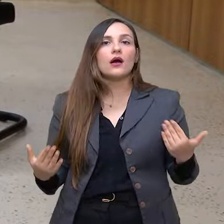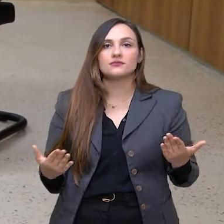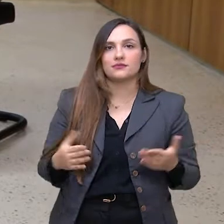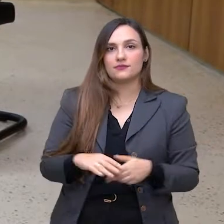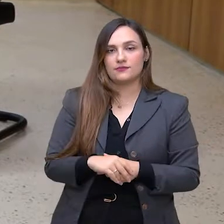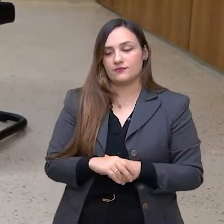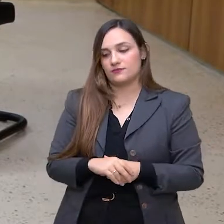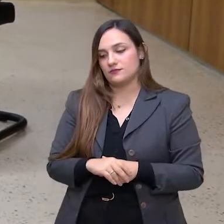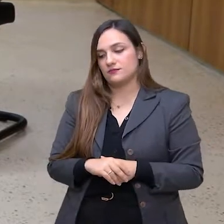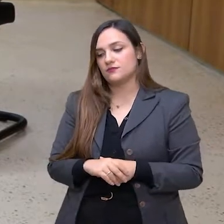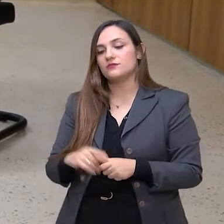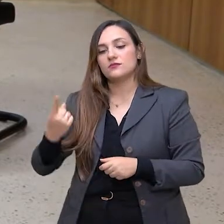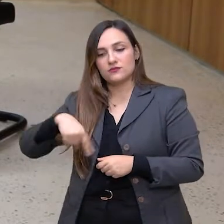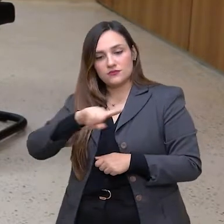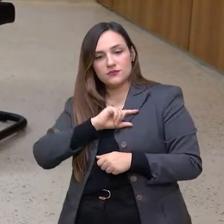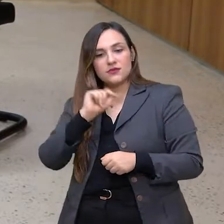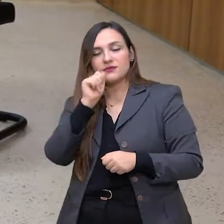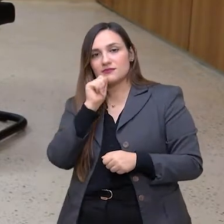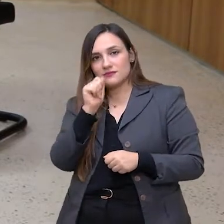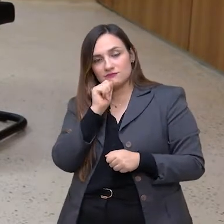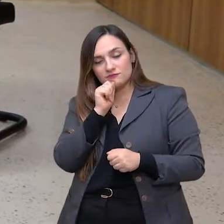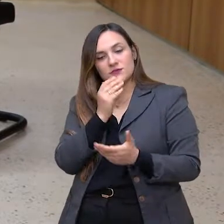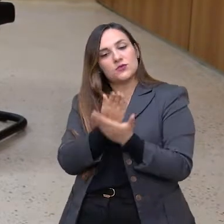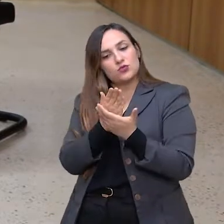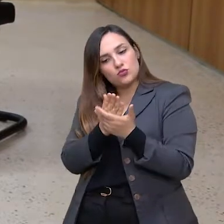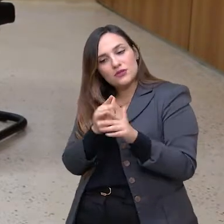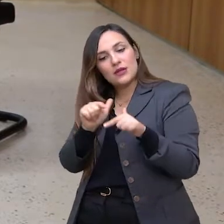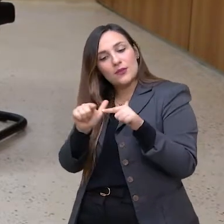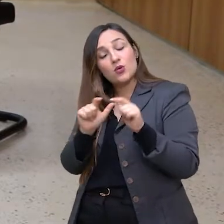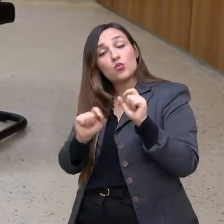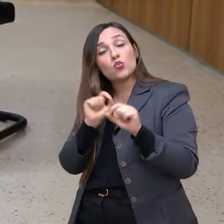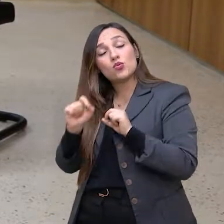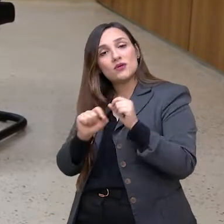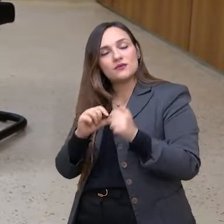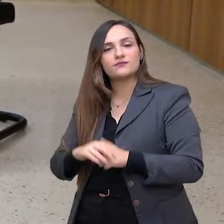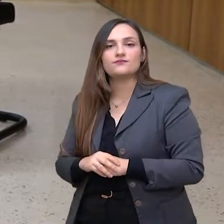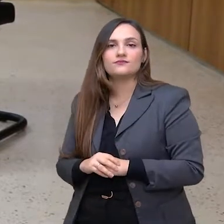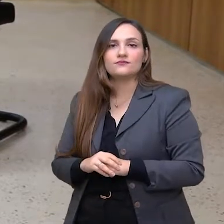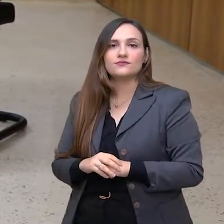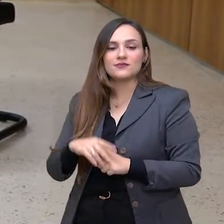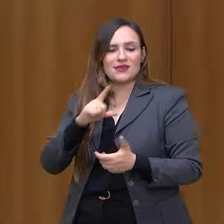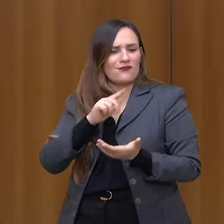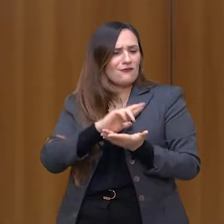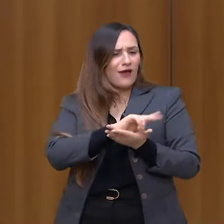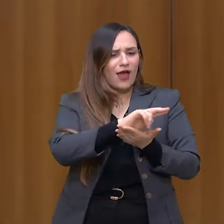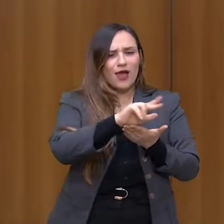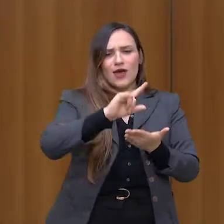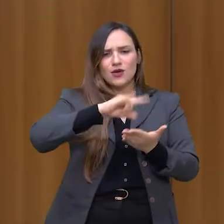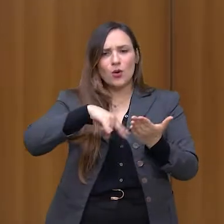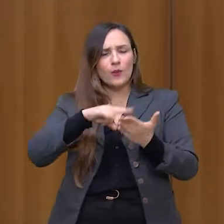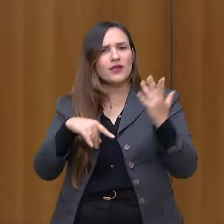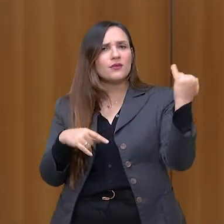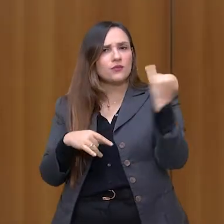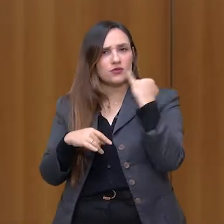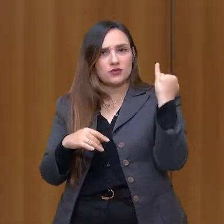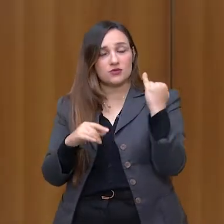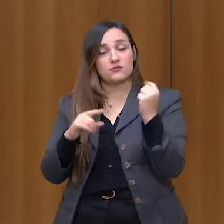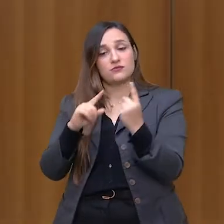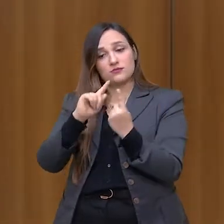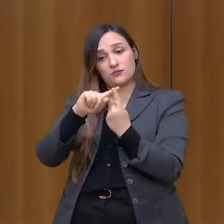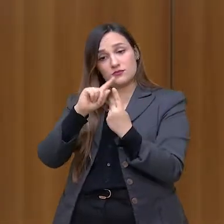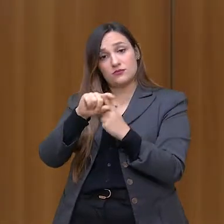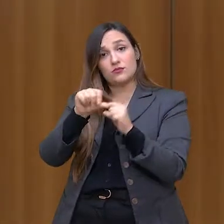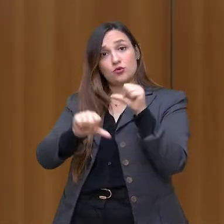questão essencial que nós ainda trabalhamos profundamente, tentamos melhorar, que são vários documentos, mas 2